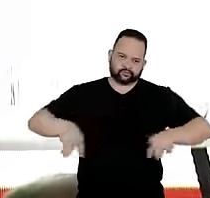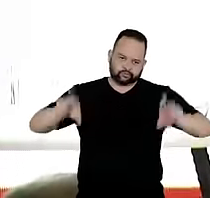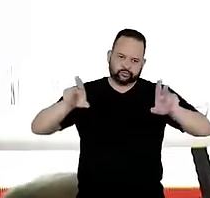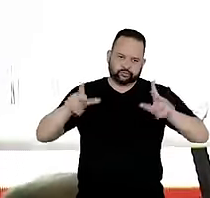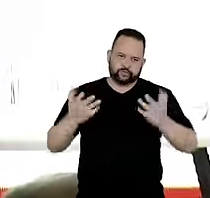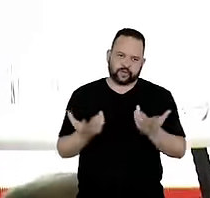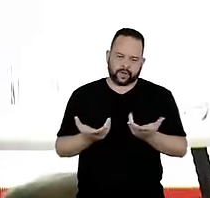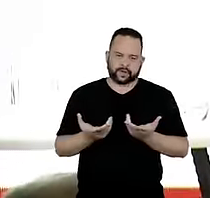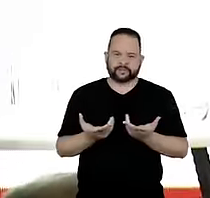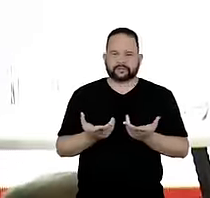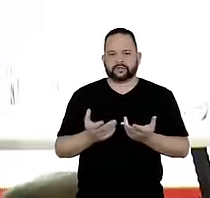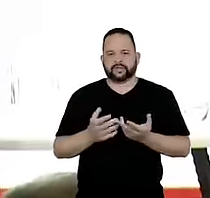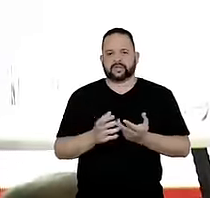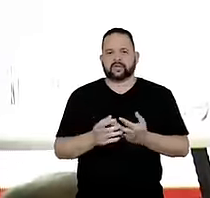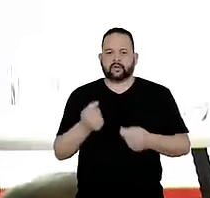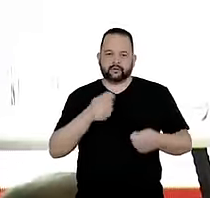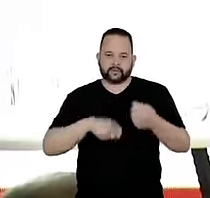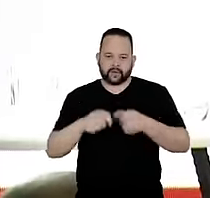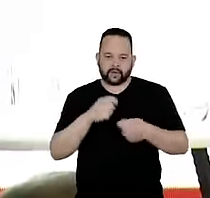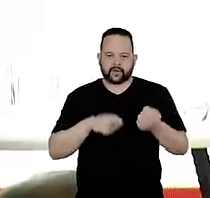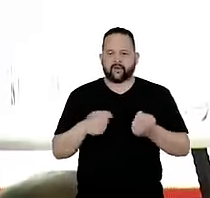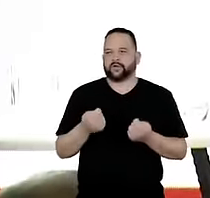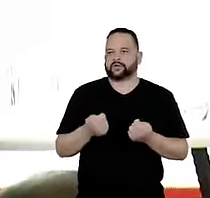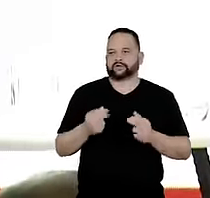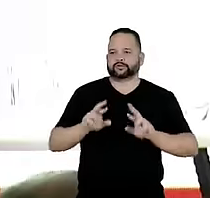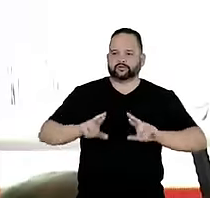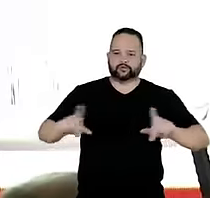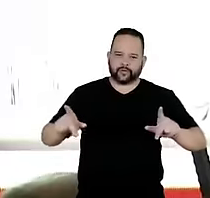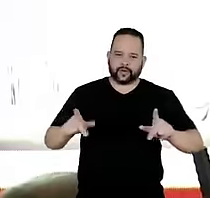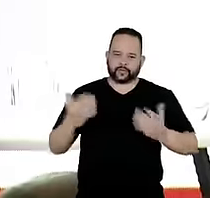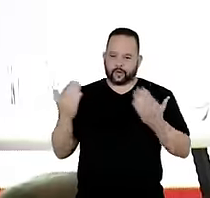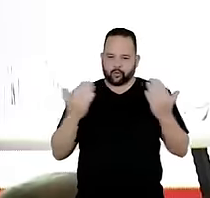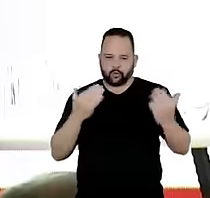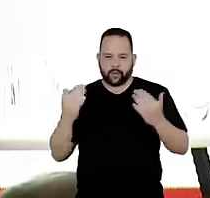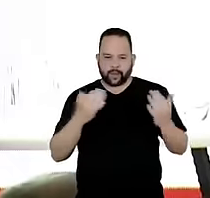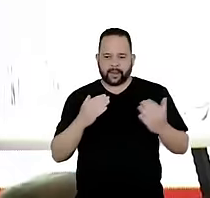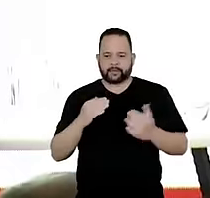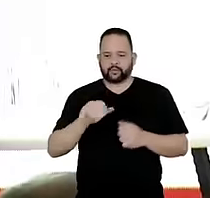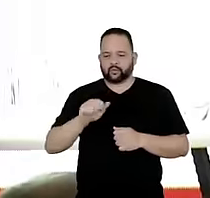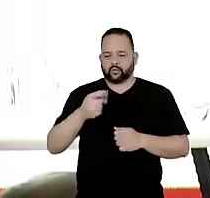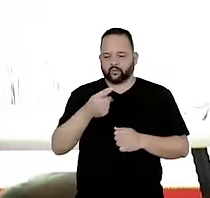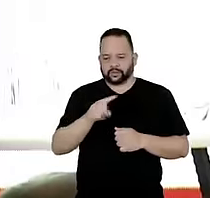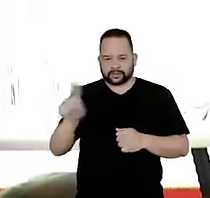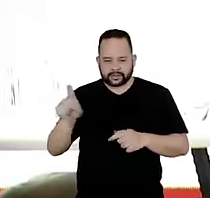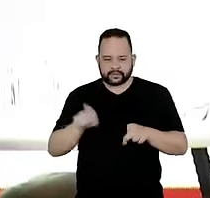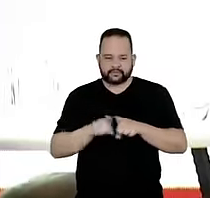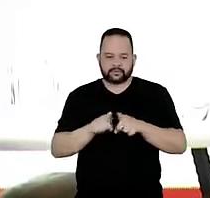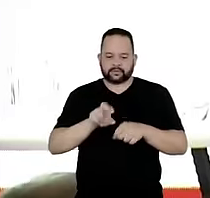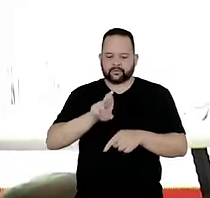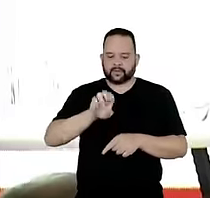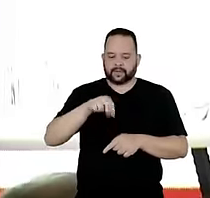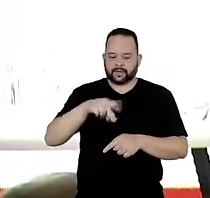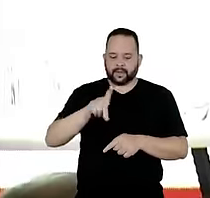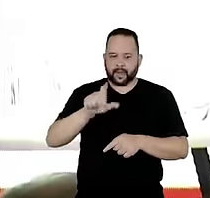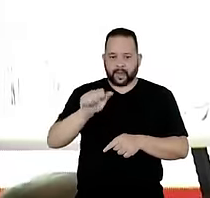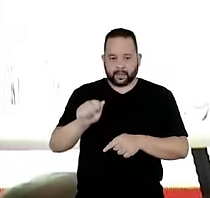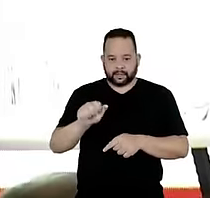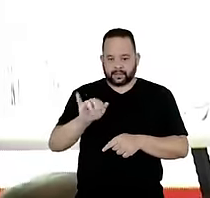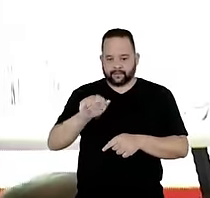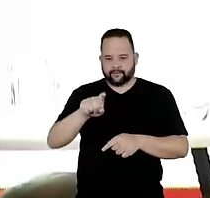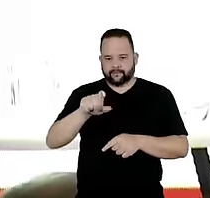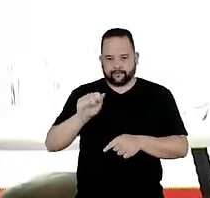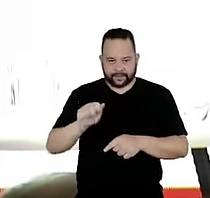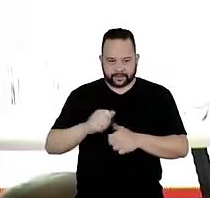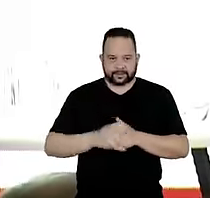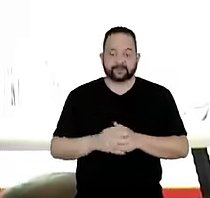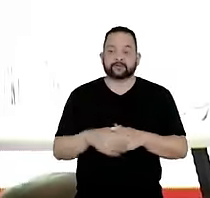líquido como um Mercado de Ações ou de renda fixa então A análise tem que ser muito muito disciplinada muito no detalhe você tem que est ter uma equipe muito